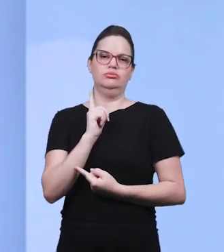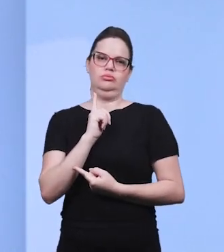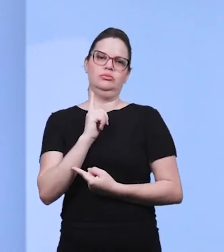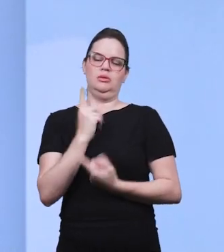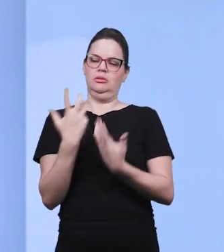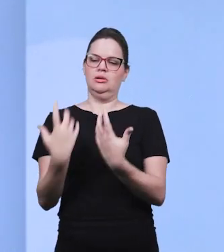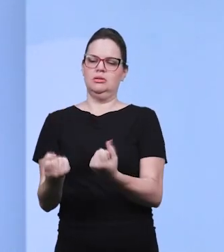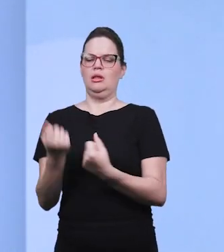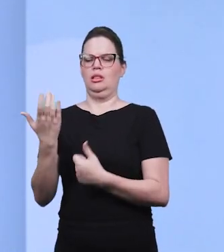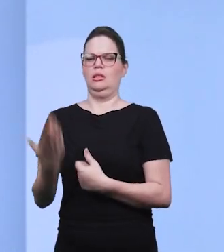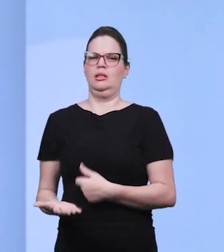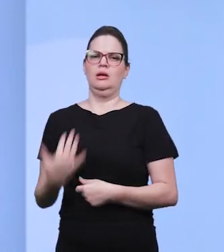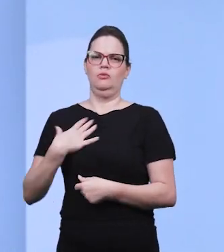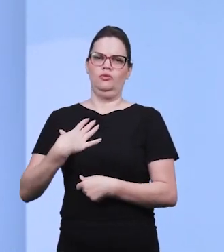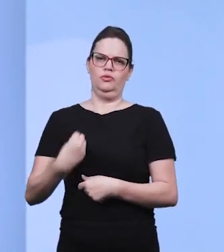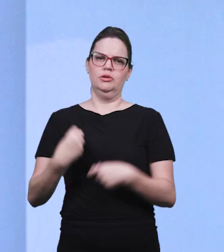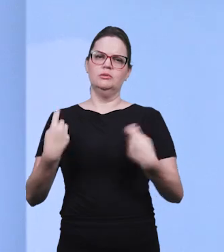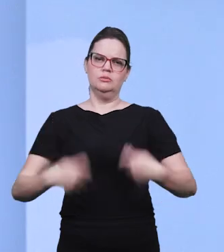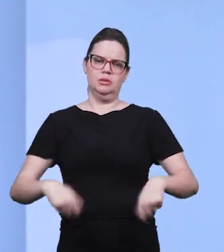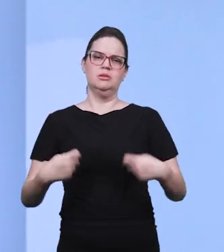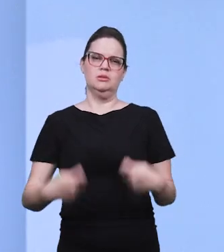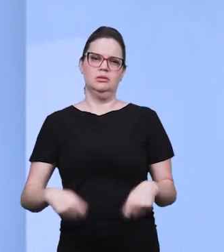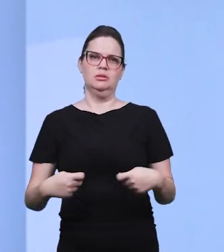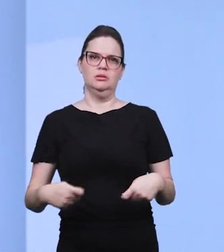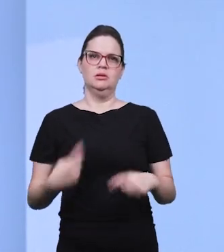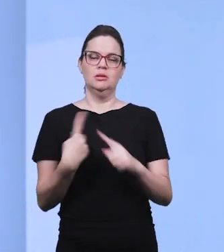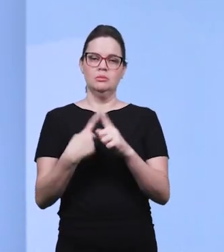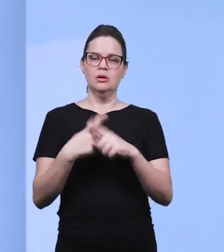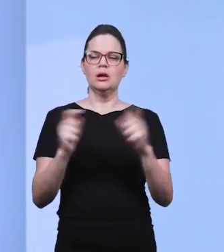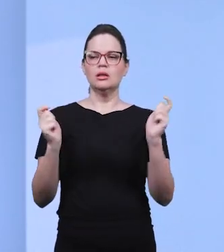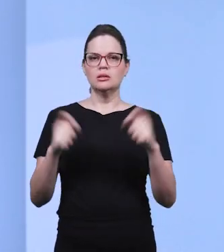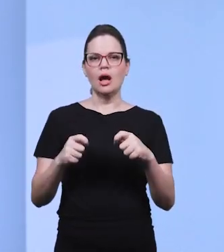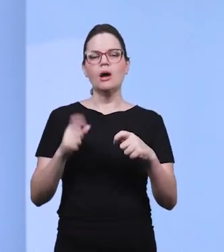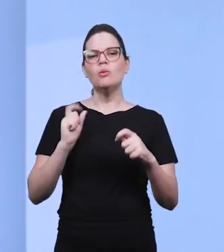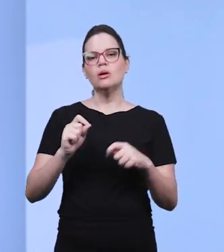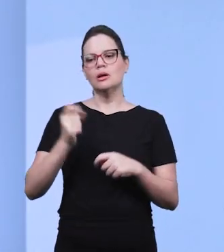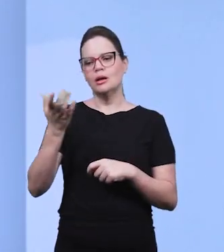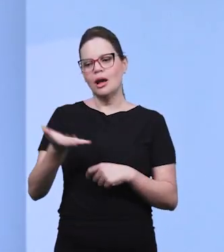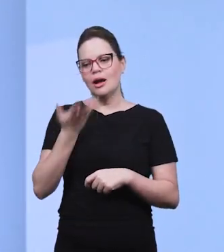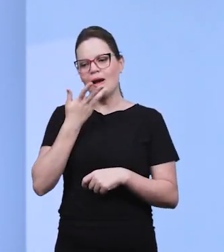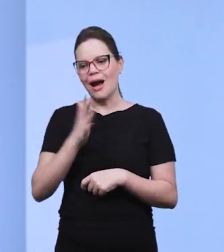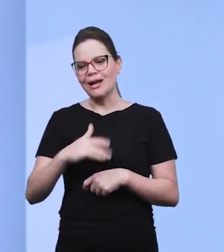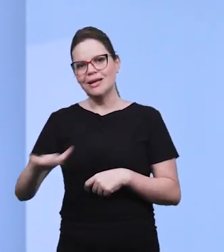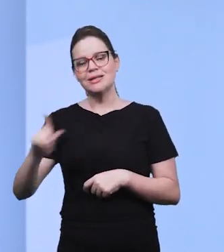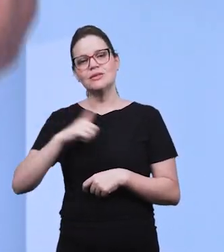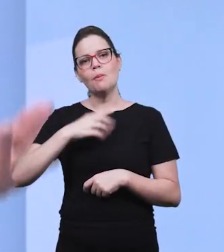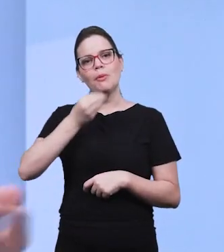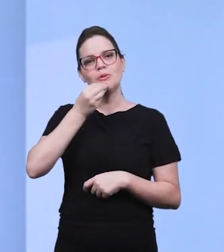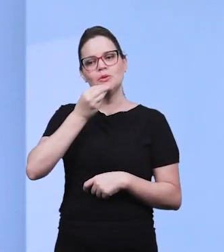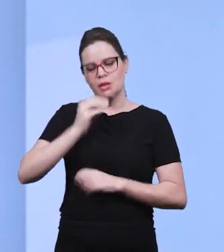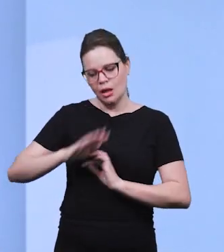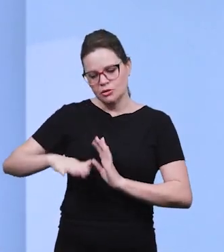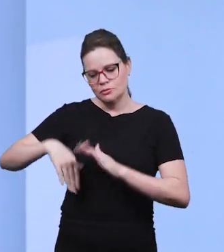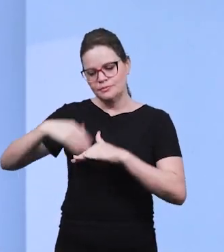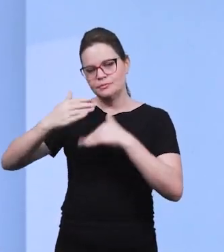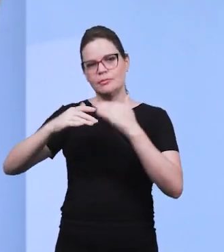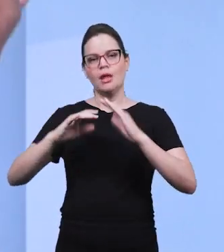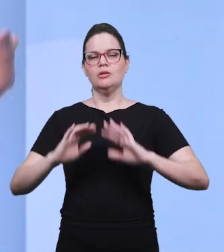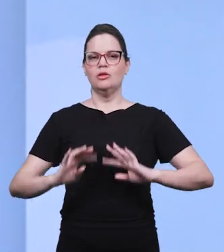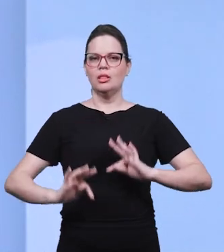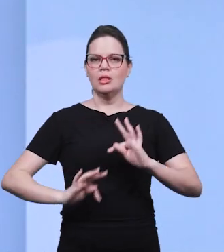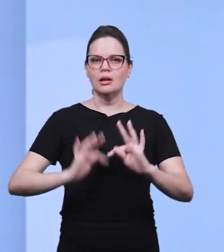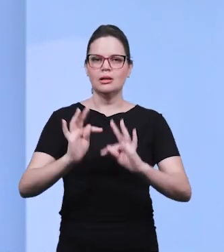aceitar. Porque aí sim vai dar a chance daquela criança ser acompanhada, fazer as terapias, né?